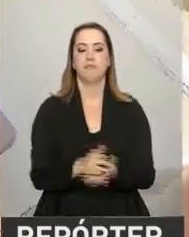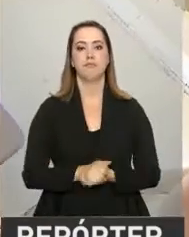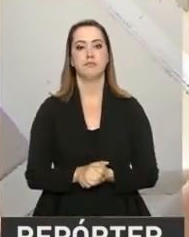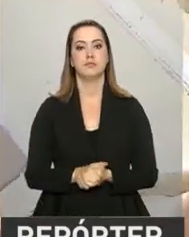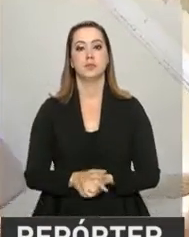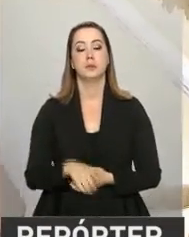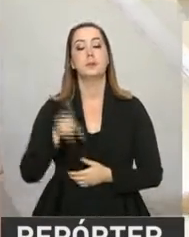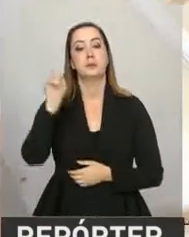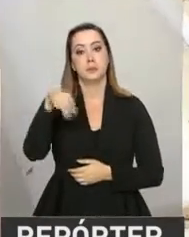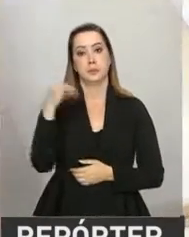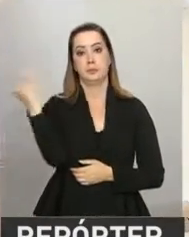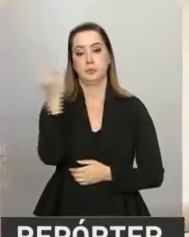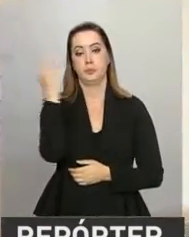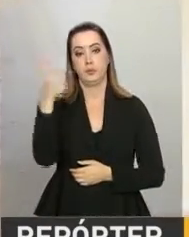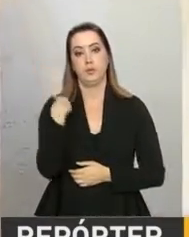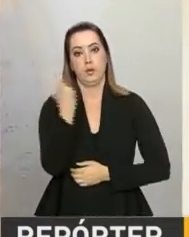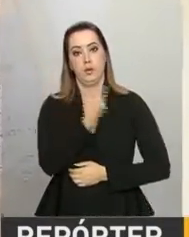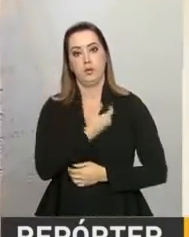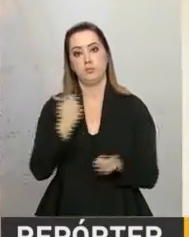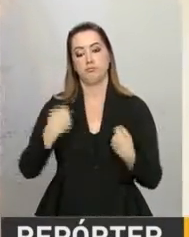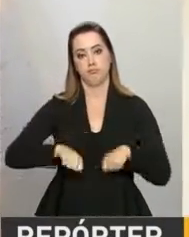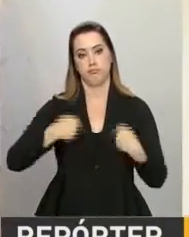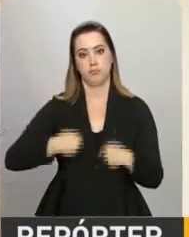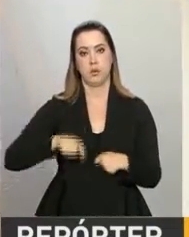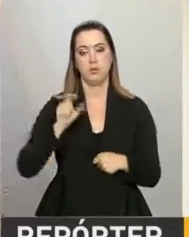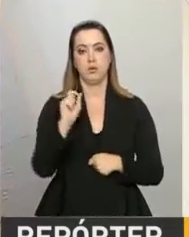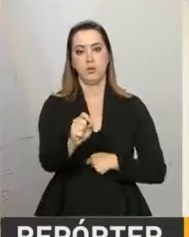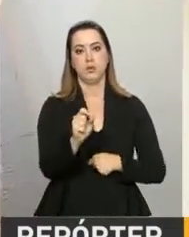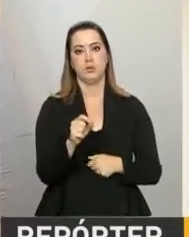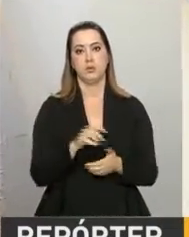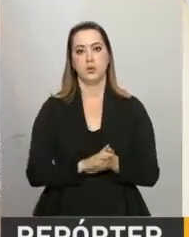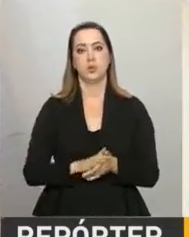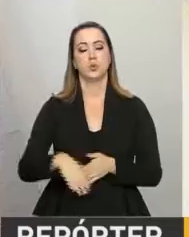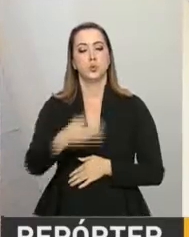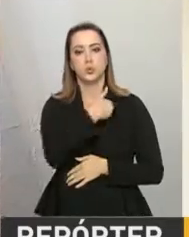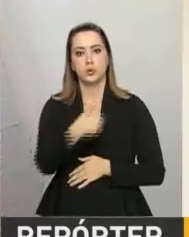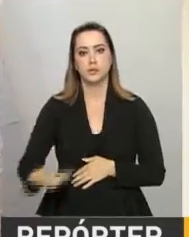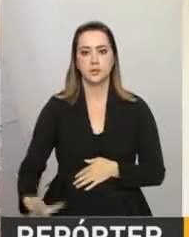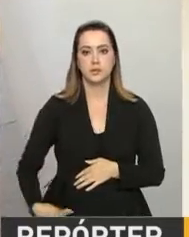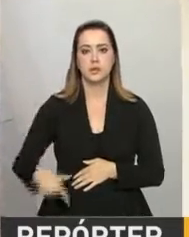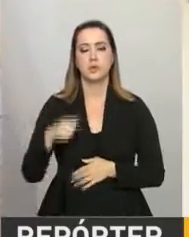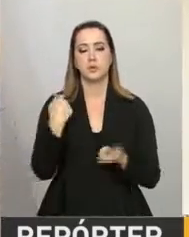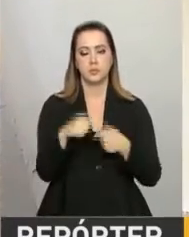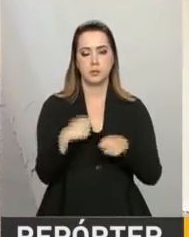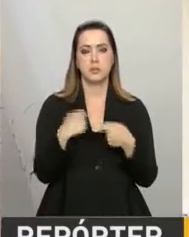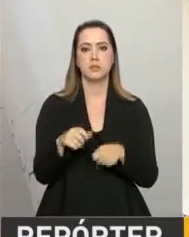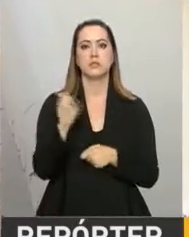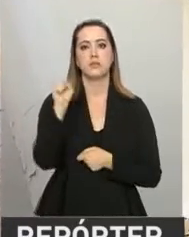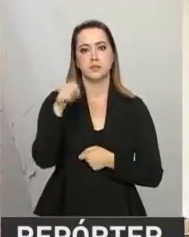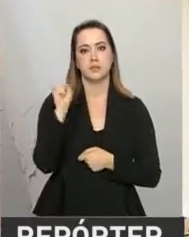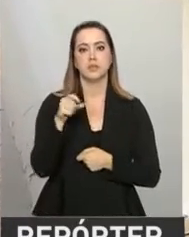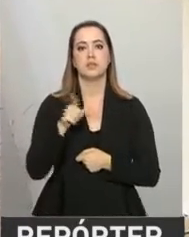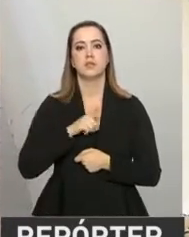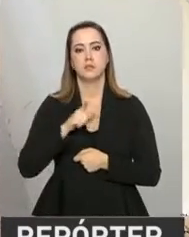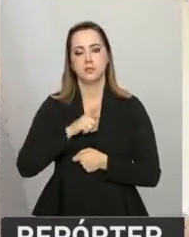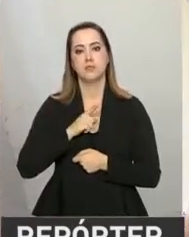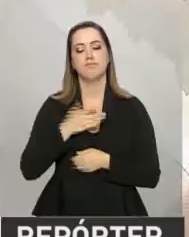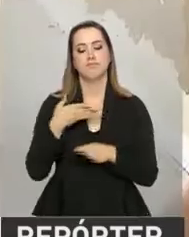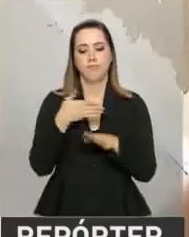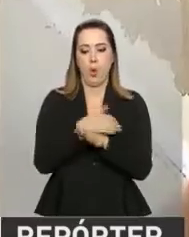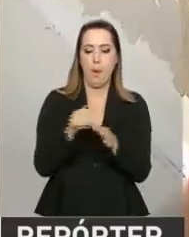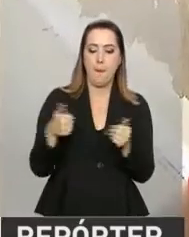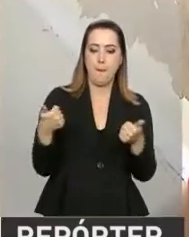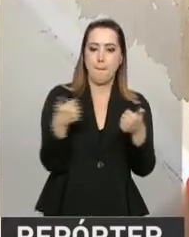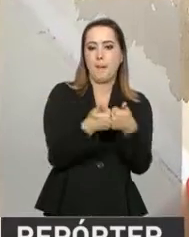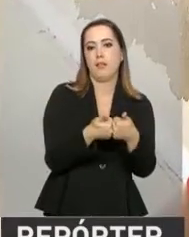é muito importante a gente que depende do sistema do Governo a gente precisa sim tem essa disponibilidade perto de